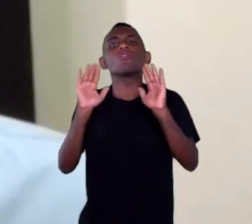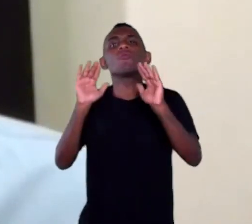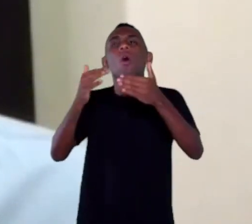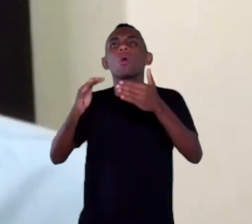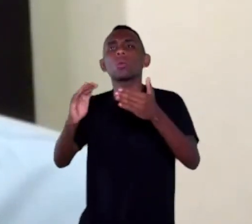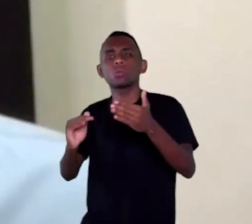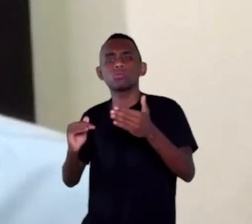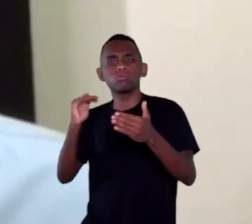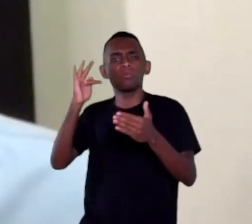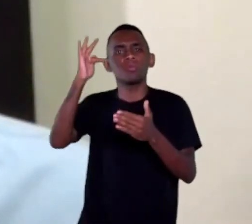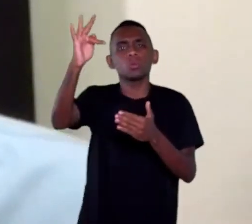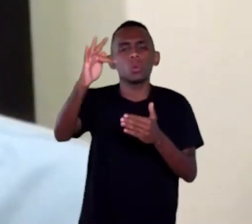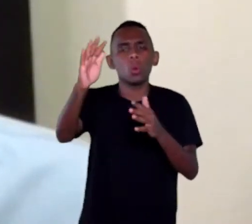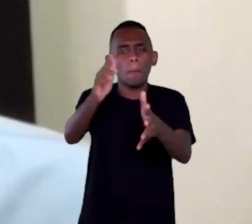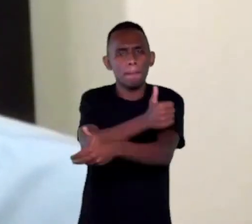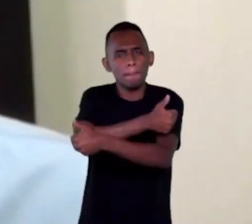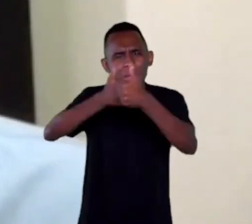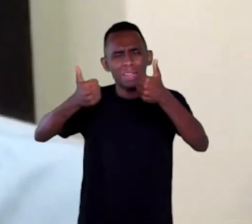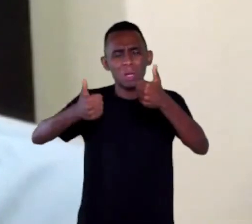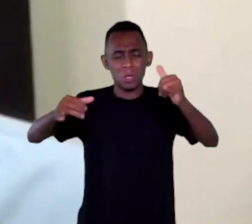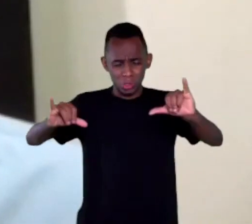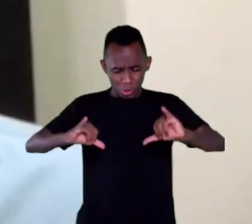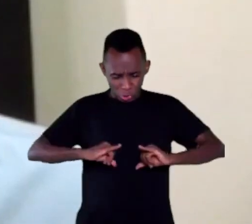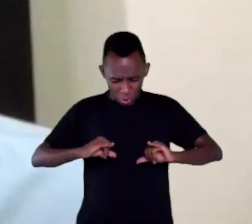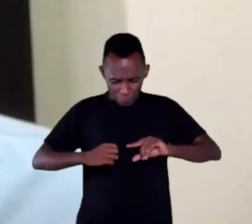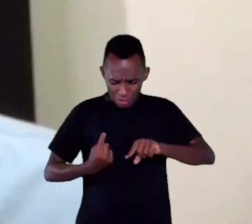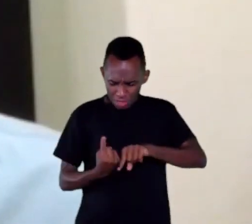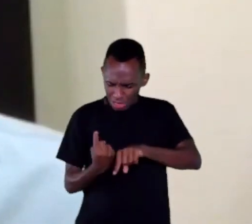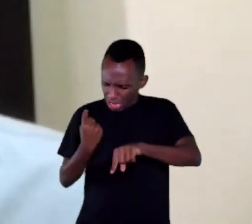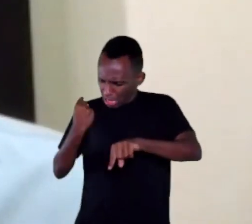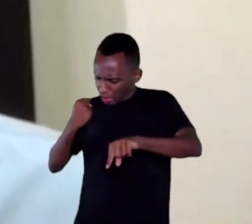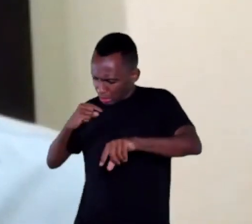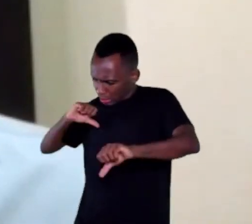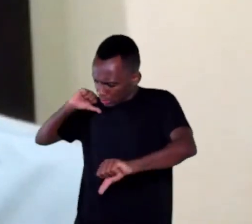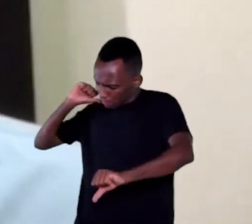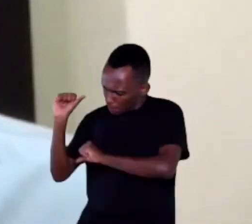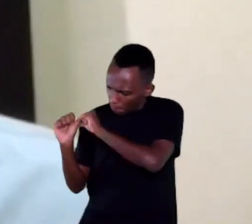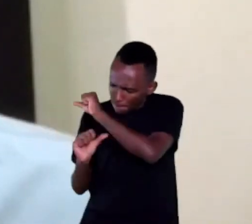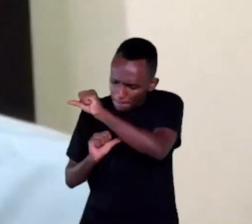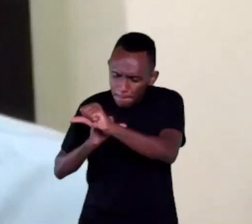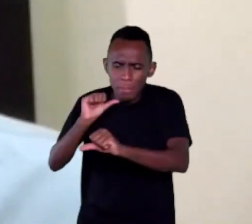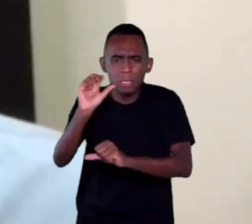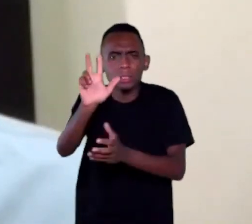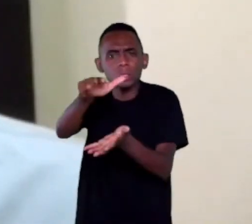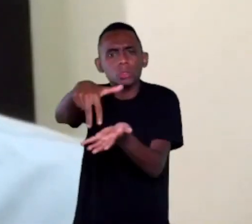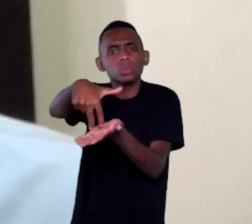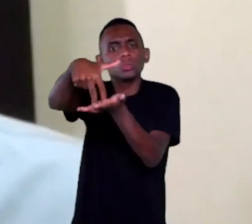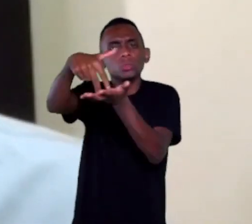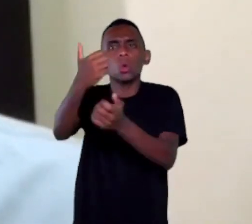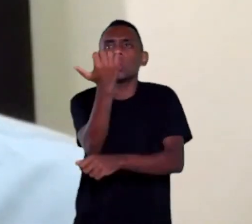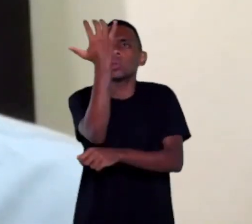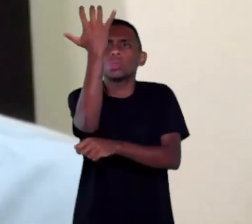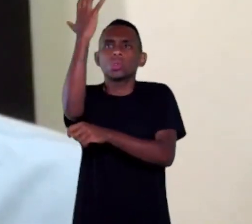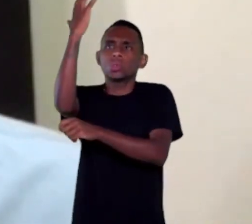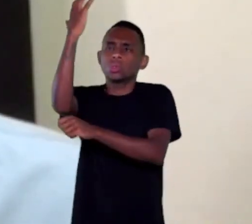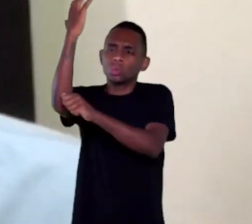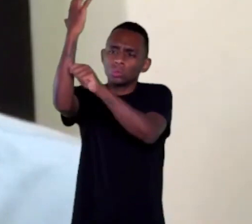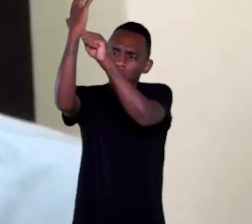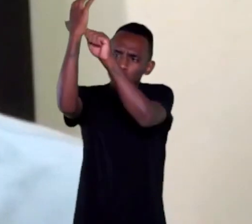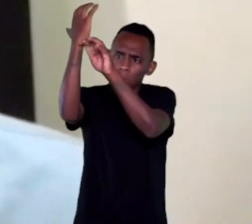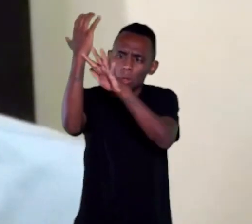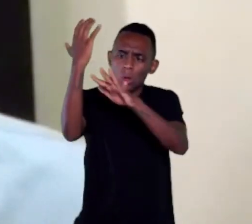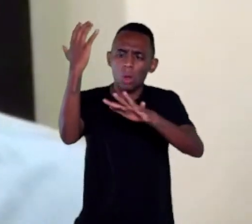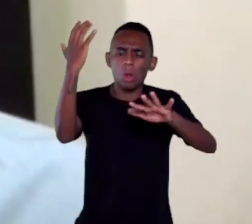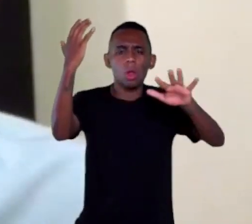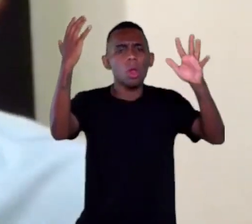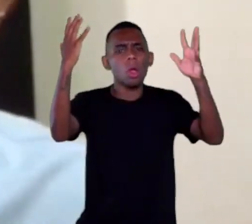tendo sofrido o tanto que sofreram, se tornam imponentes e ainda dão sombra e frutos aos